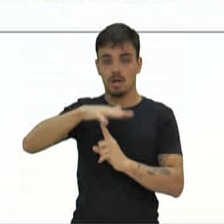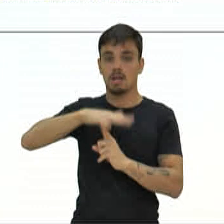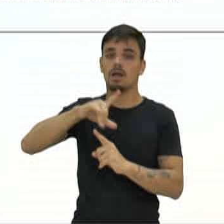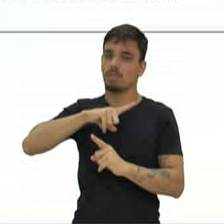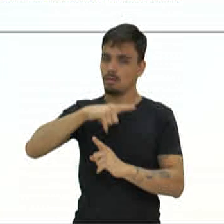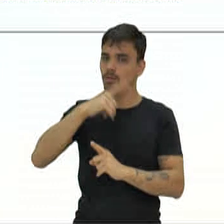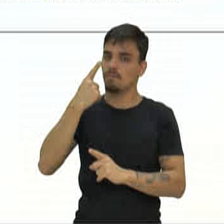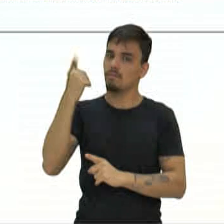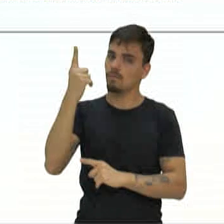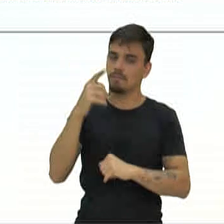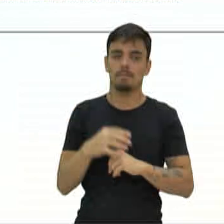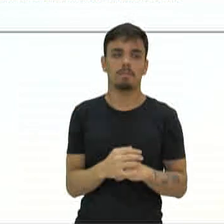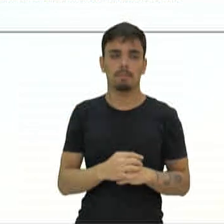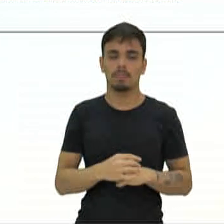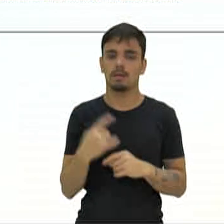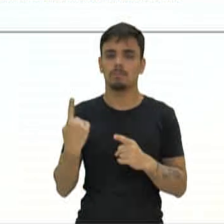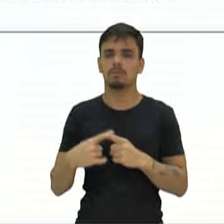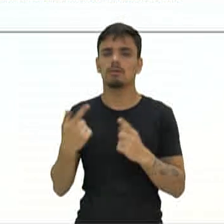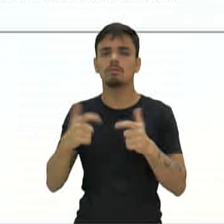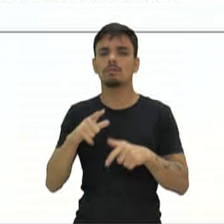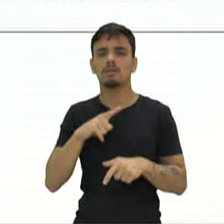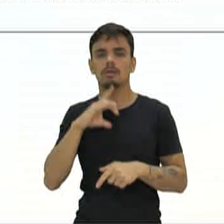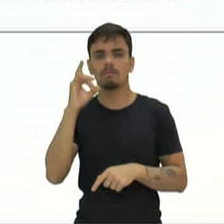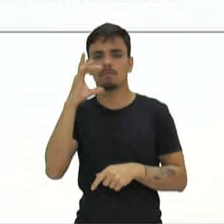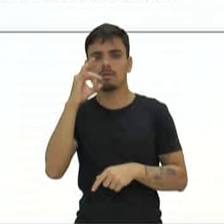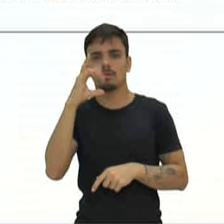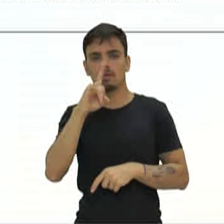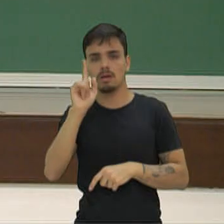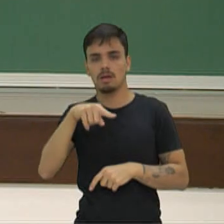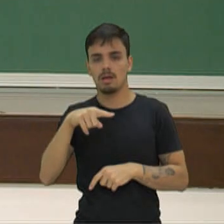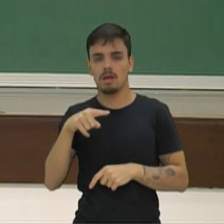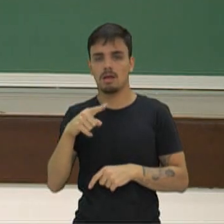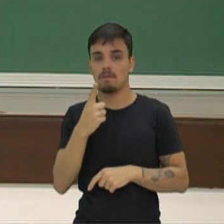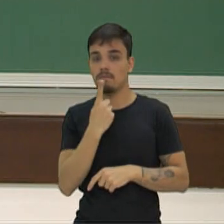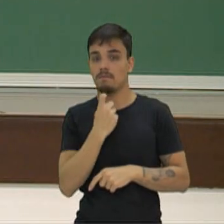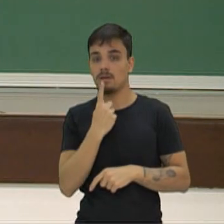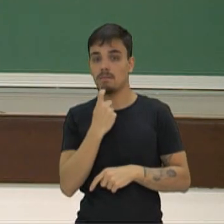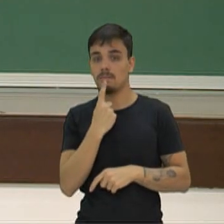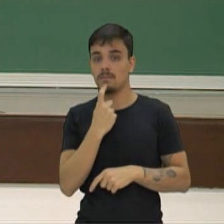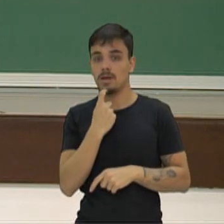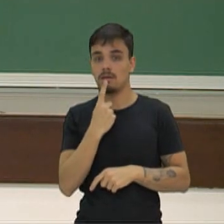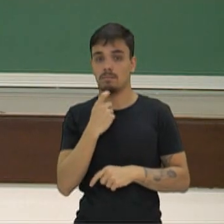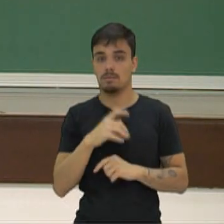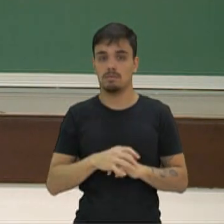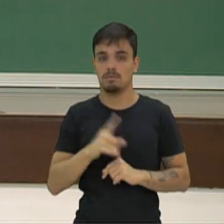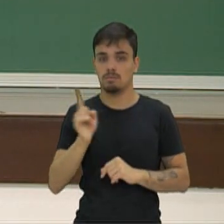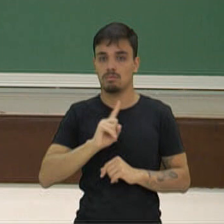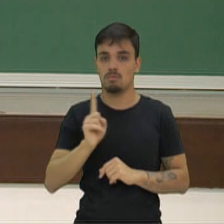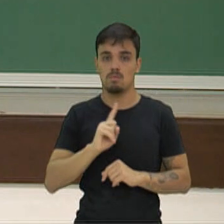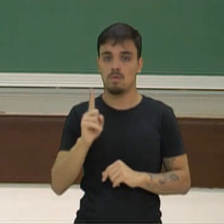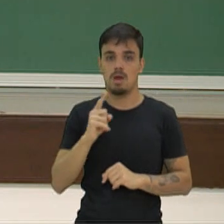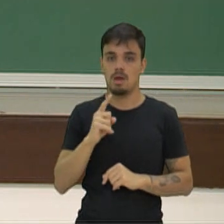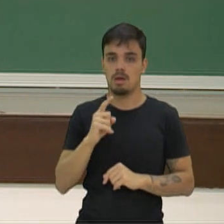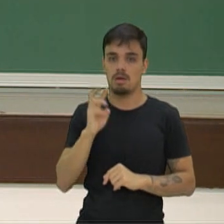ali? Ó? Por quê? Onde que tem verde? Na terra vermelha. Não é terra